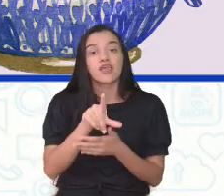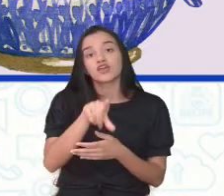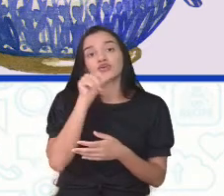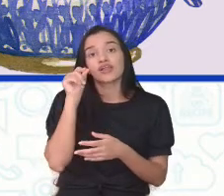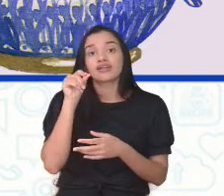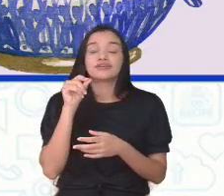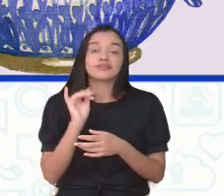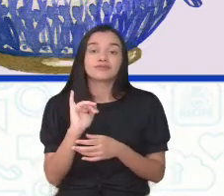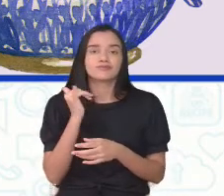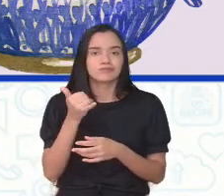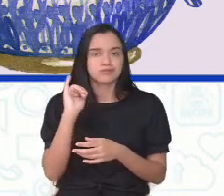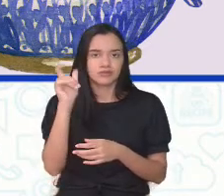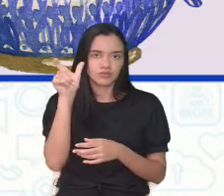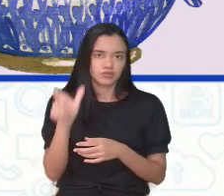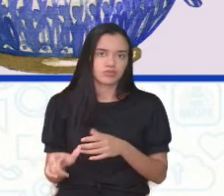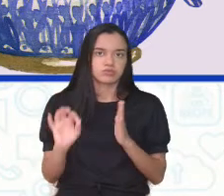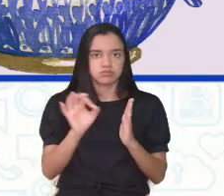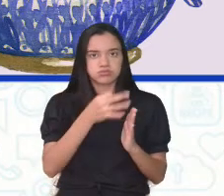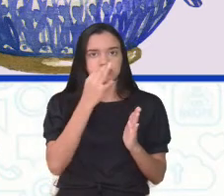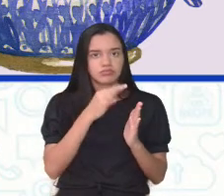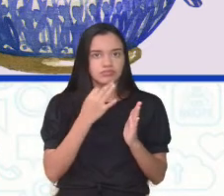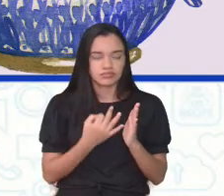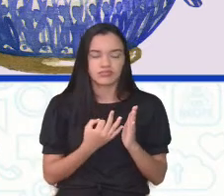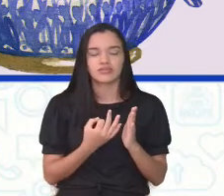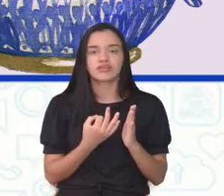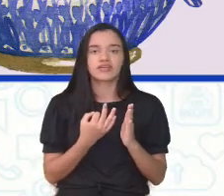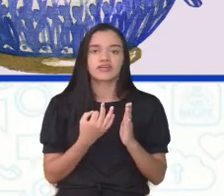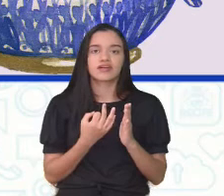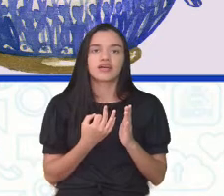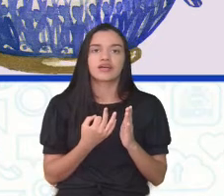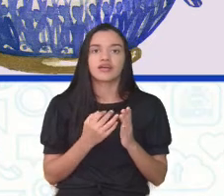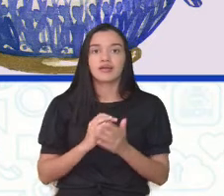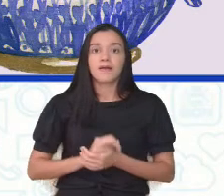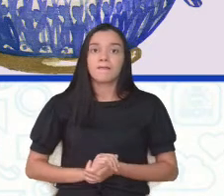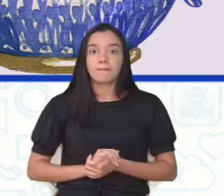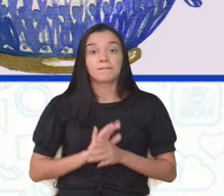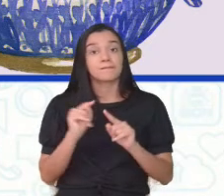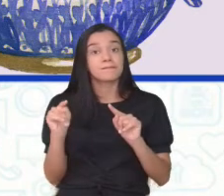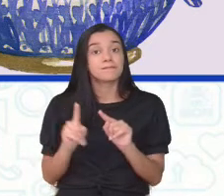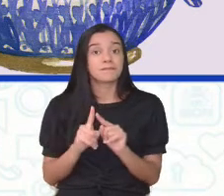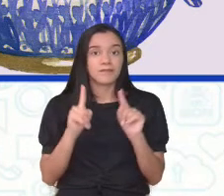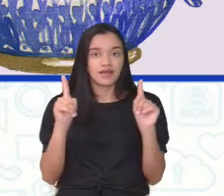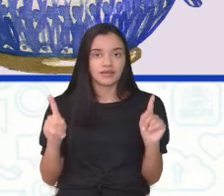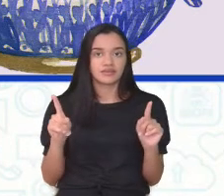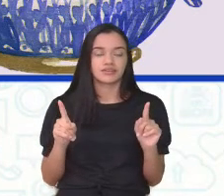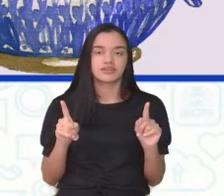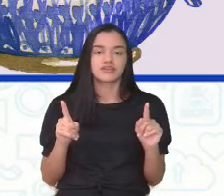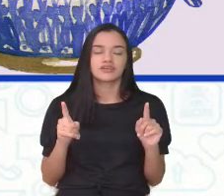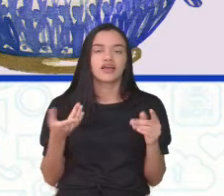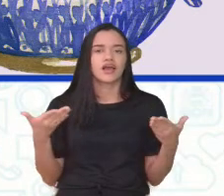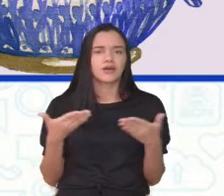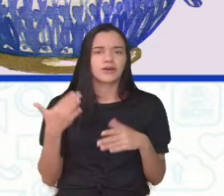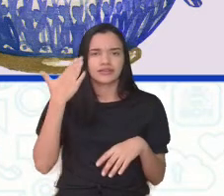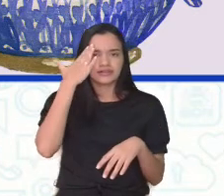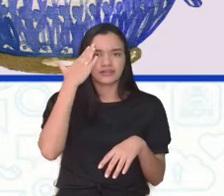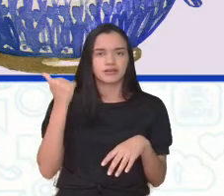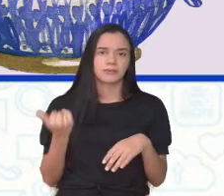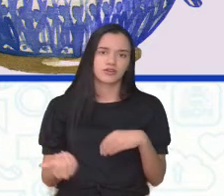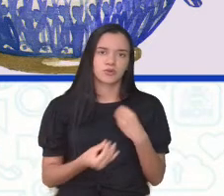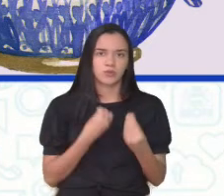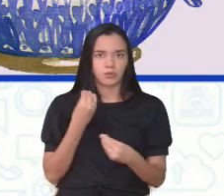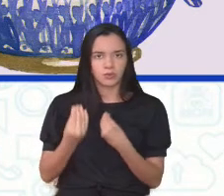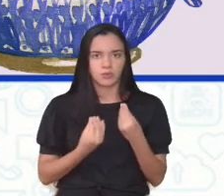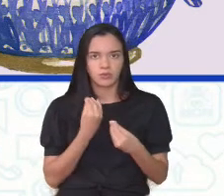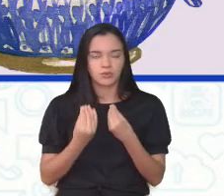narrativa do próprio escritor na hora de compor a sua obra. Mas, fazendo agora que a gente já sabe como